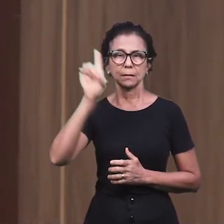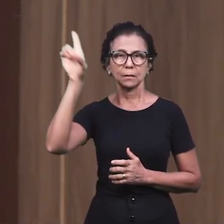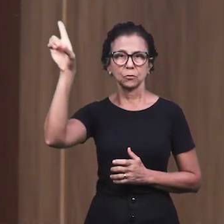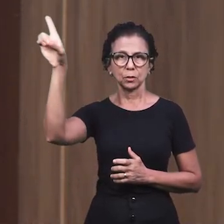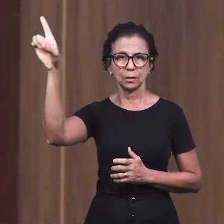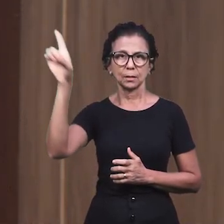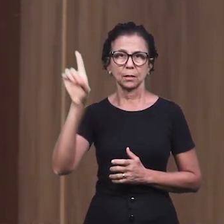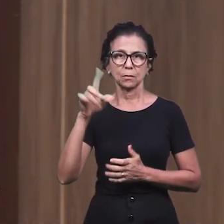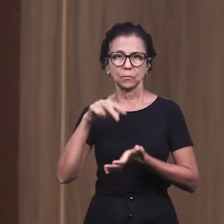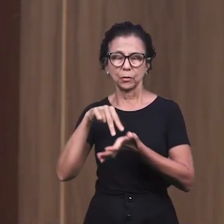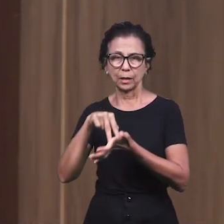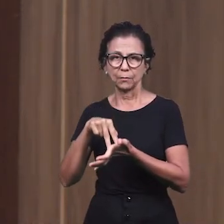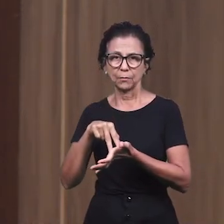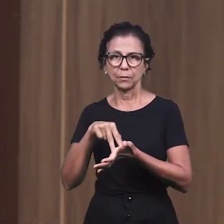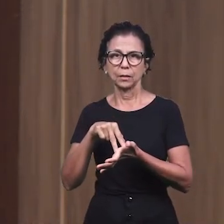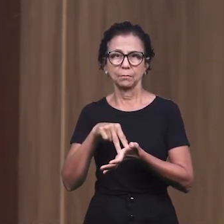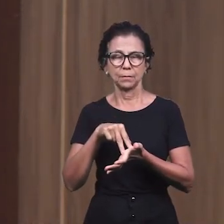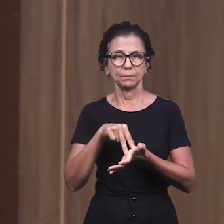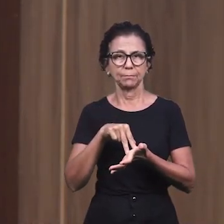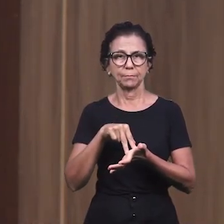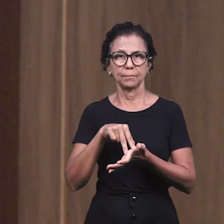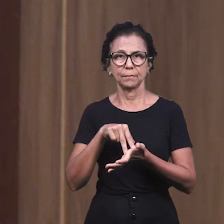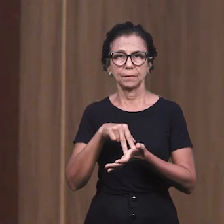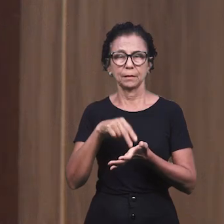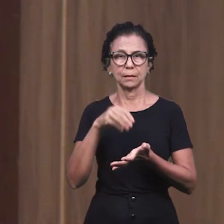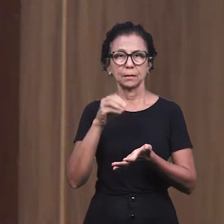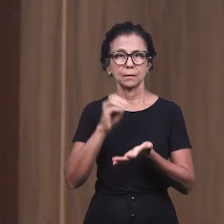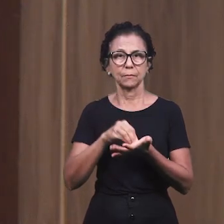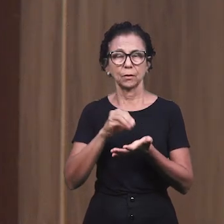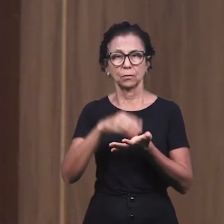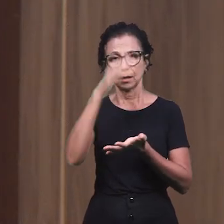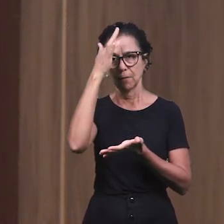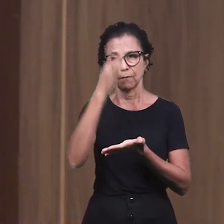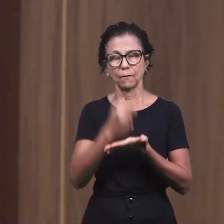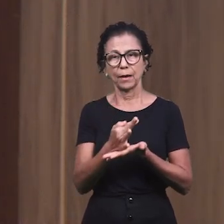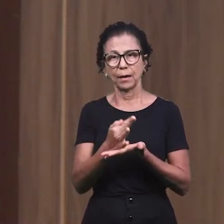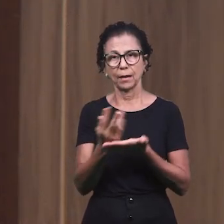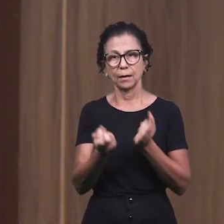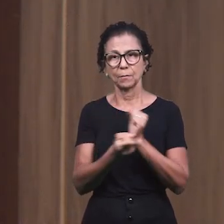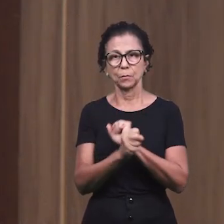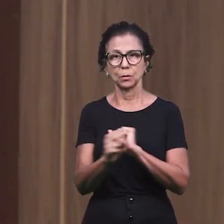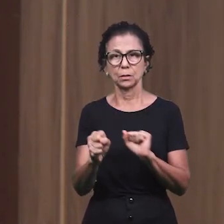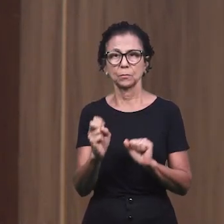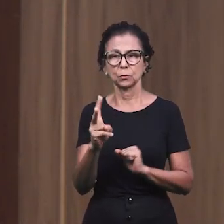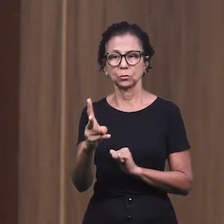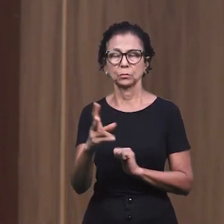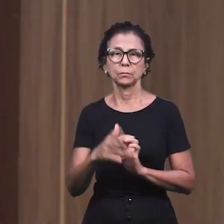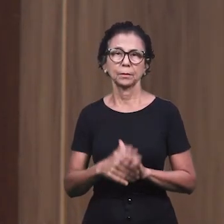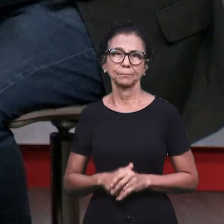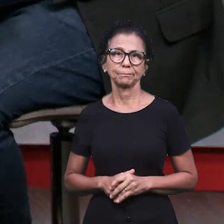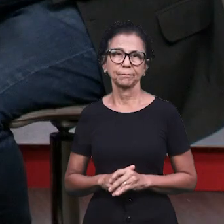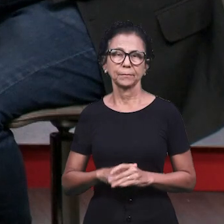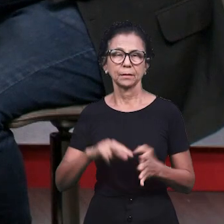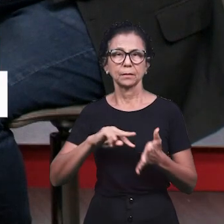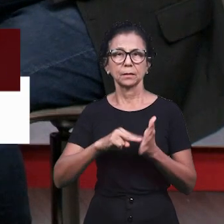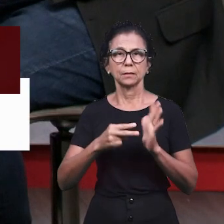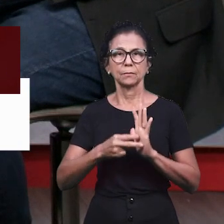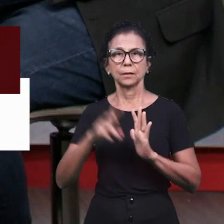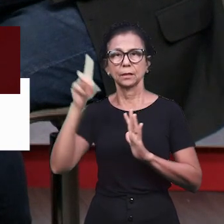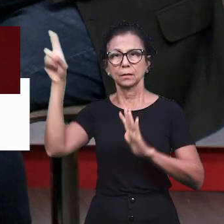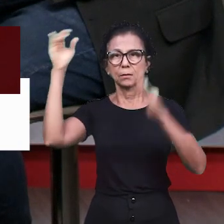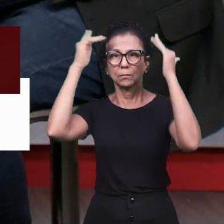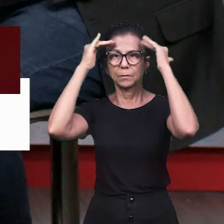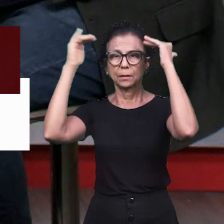você não tiver uma resposta de fé. E isso significa obediência à voz de Deus. Amém?